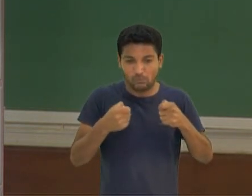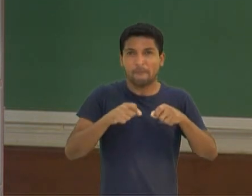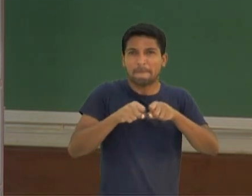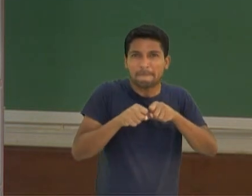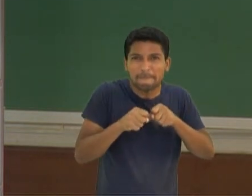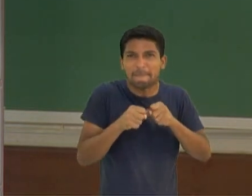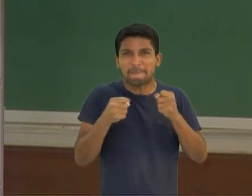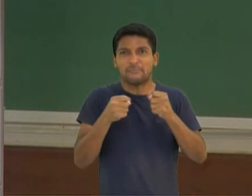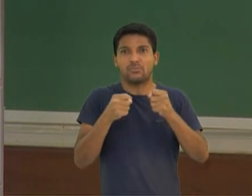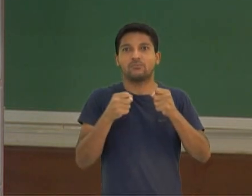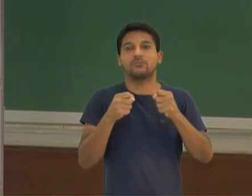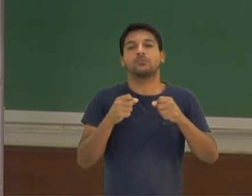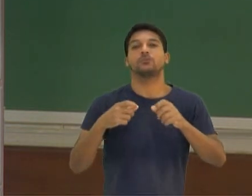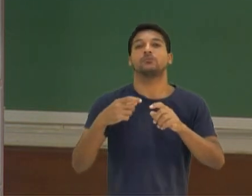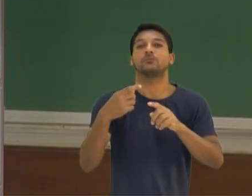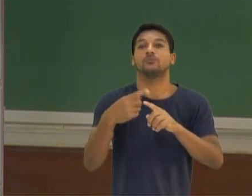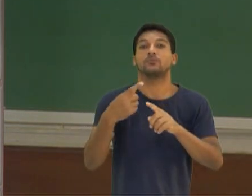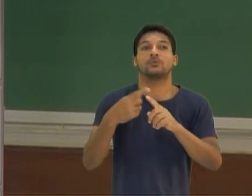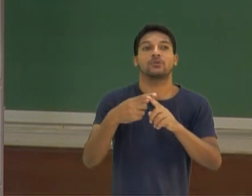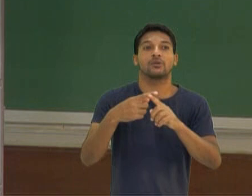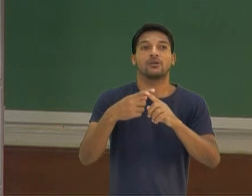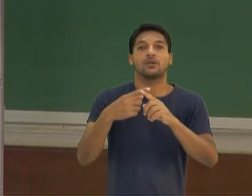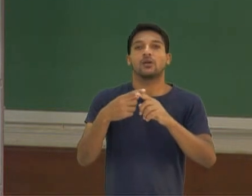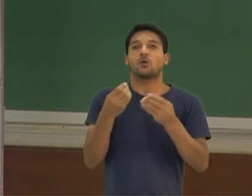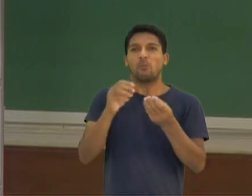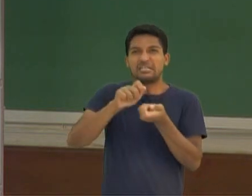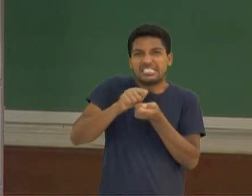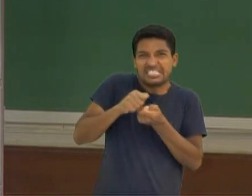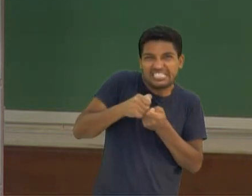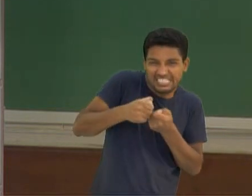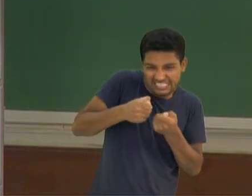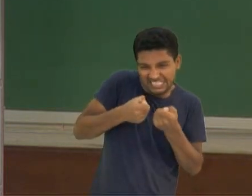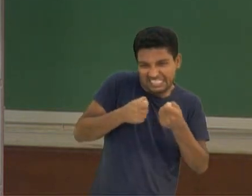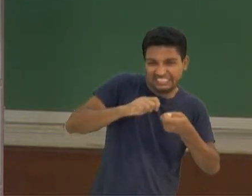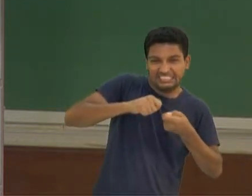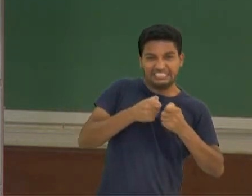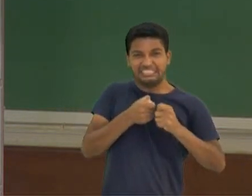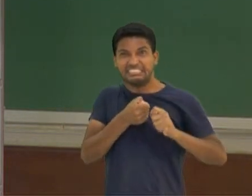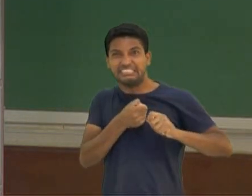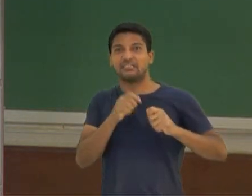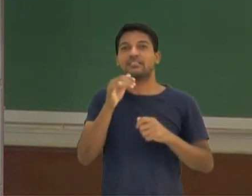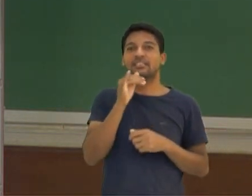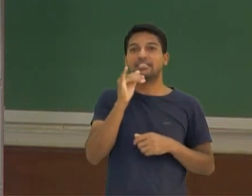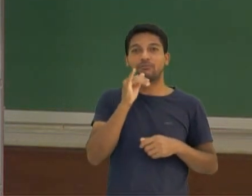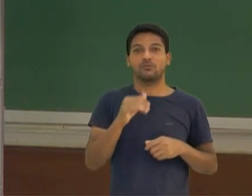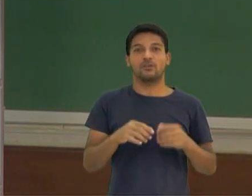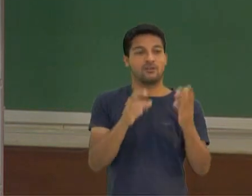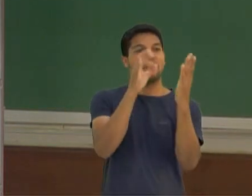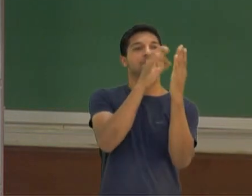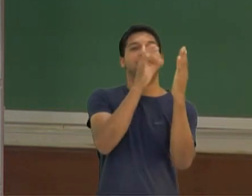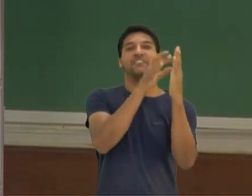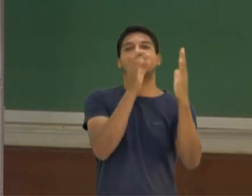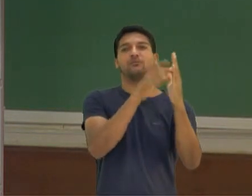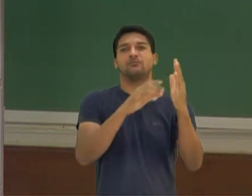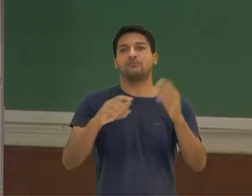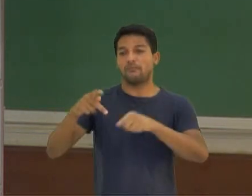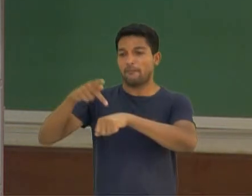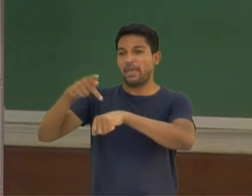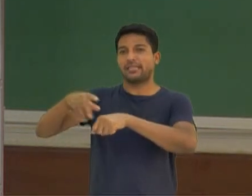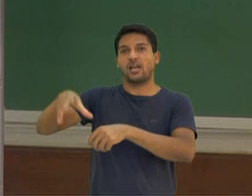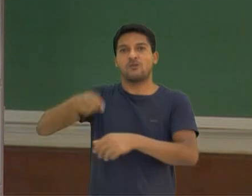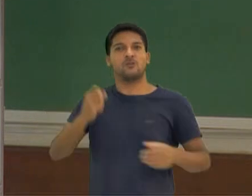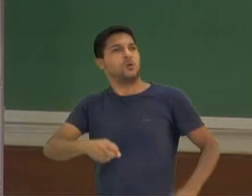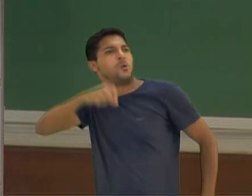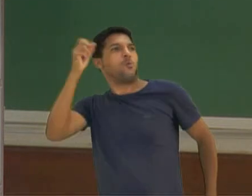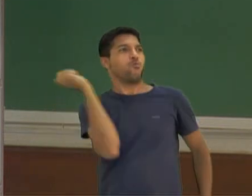pela ação de uma força, né? Então, por exemplo, se eu jogo uma pedra no vidro, eu quebro o vidro, ou